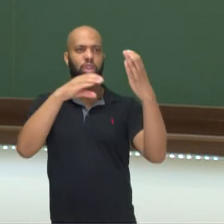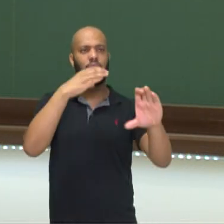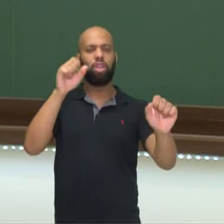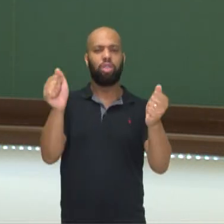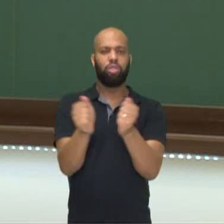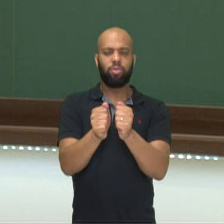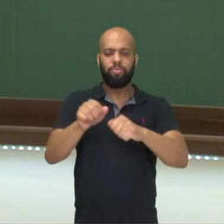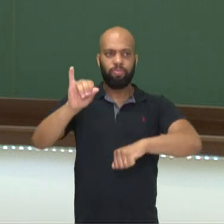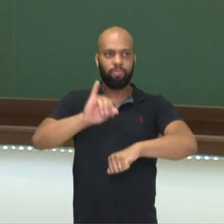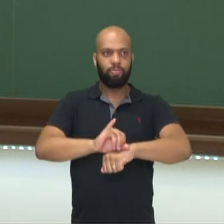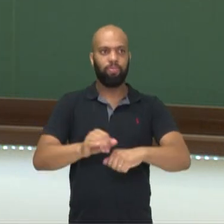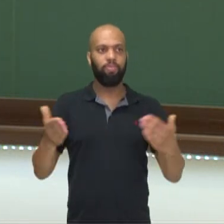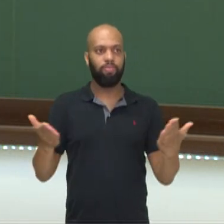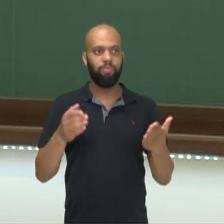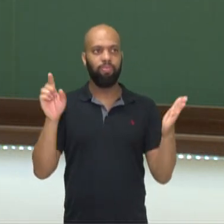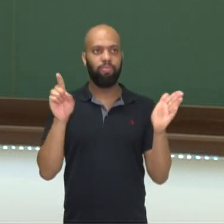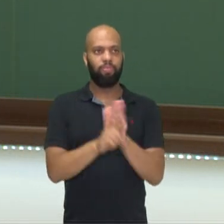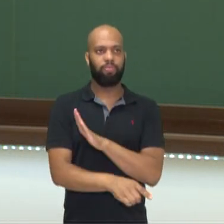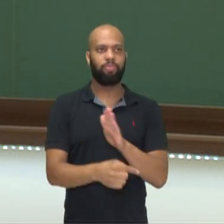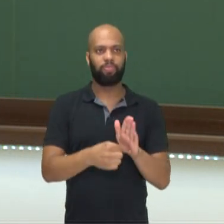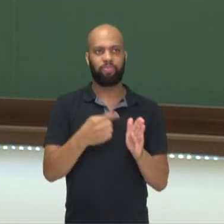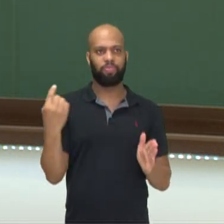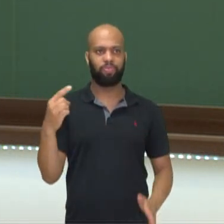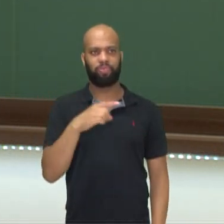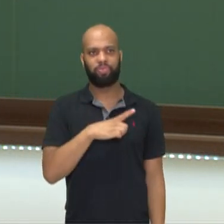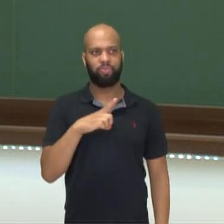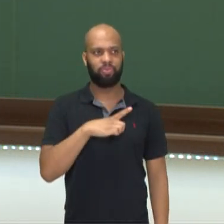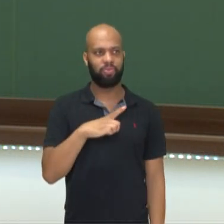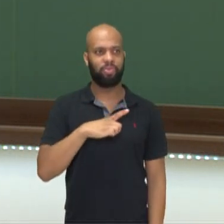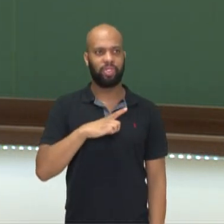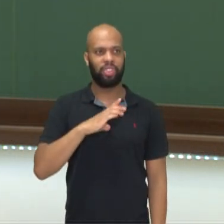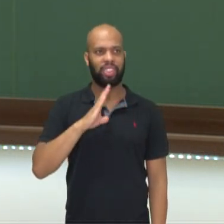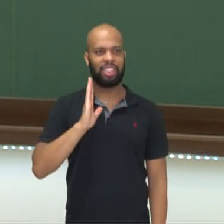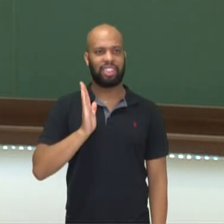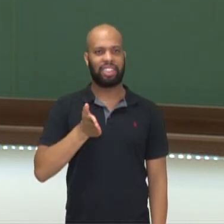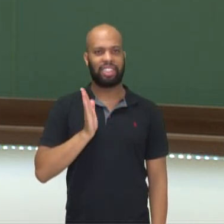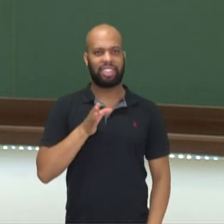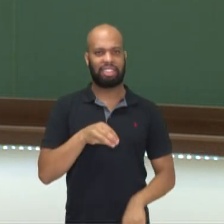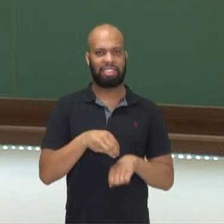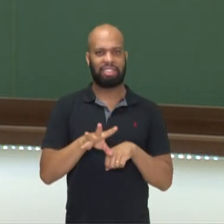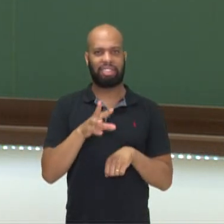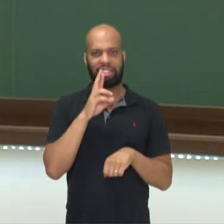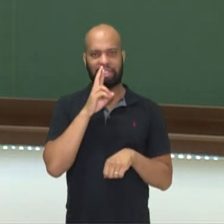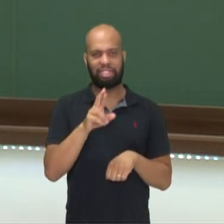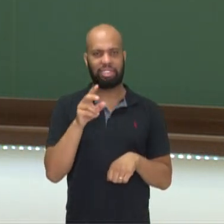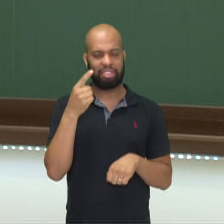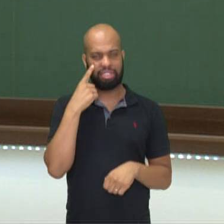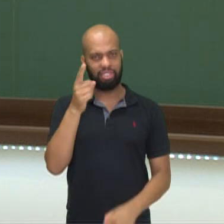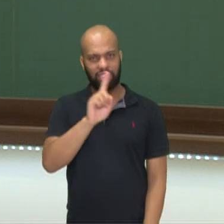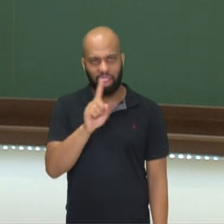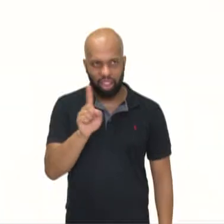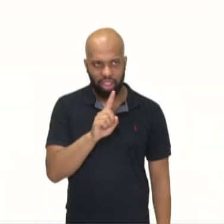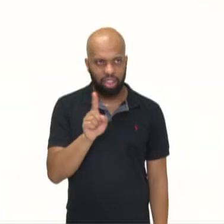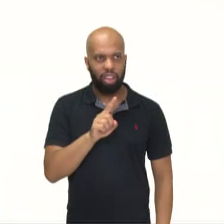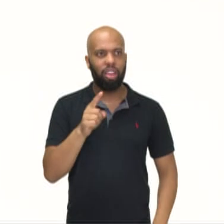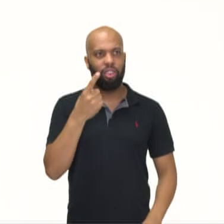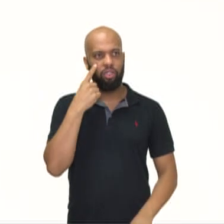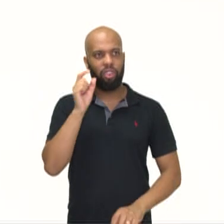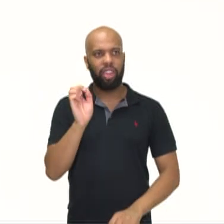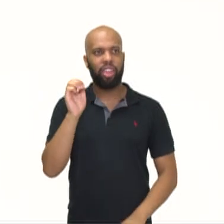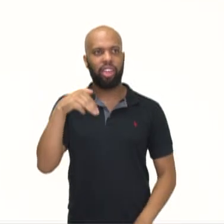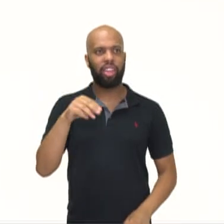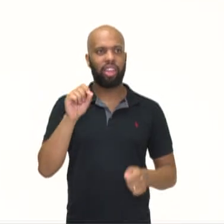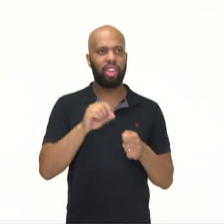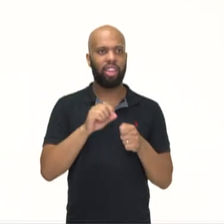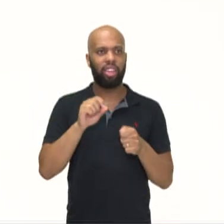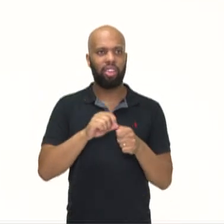ok? Então vamos para o nosso primeiro quiz. Olha, já dei a resposta aqui sem querer, mas acho que vocês não pegaram. Vamos lá. Quem foi o compositor